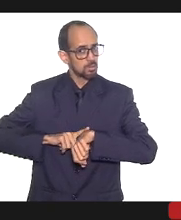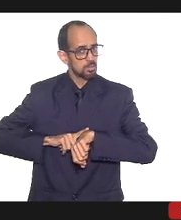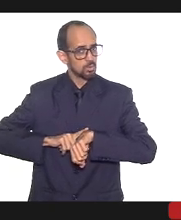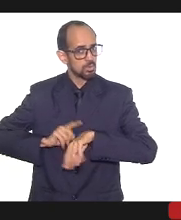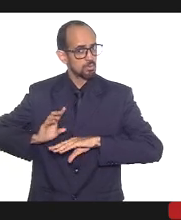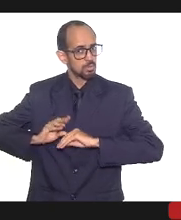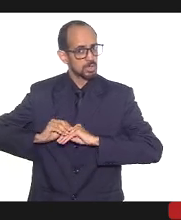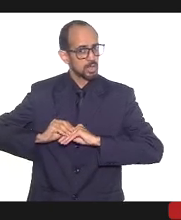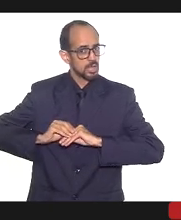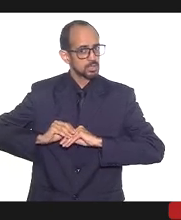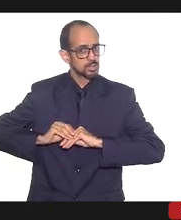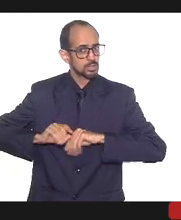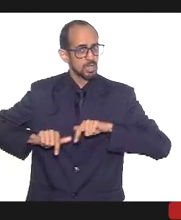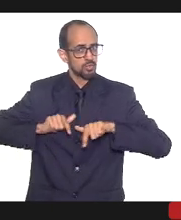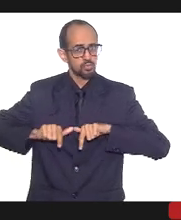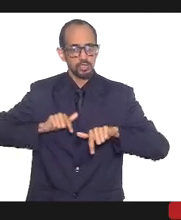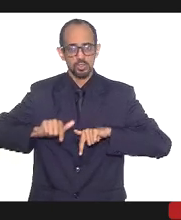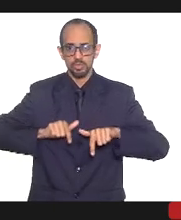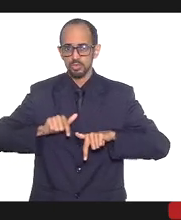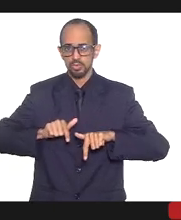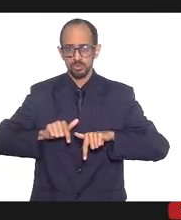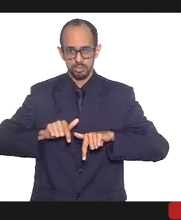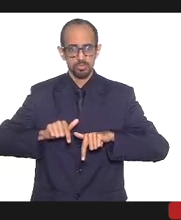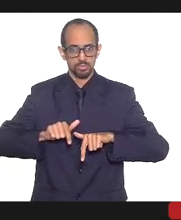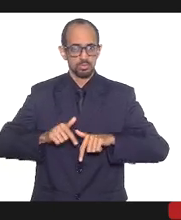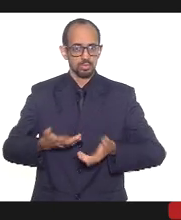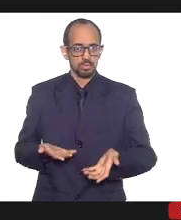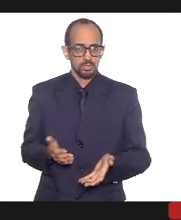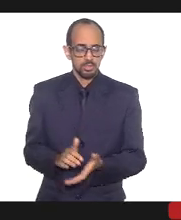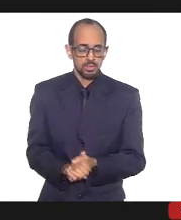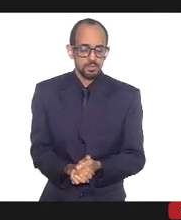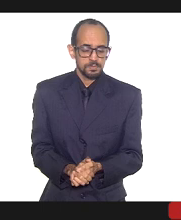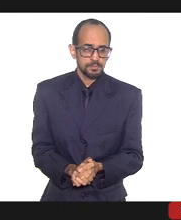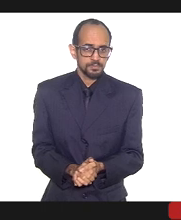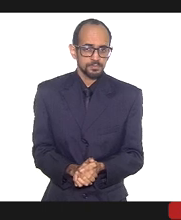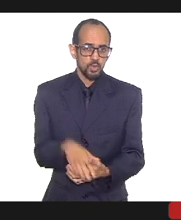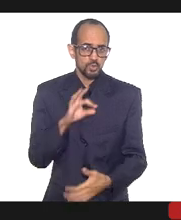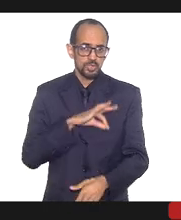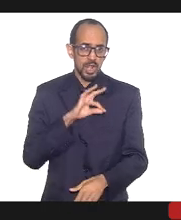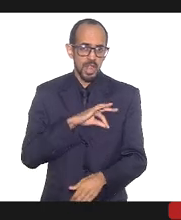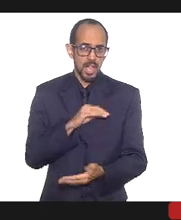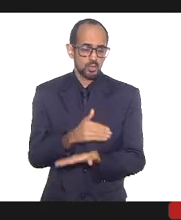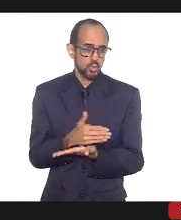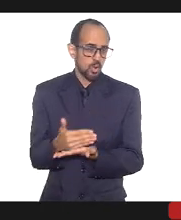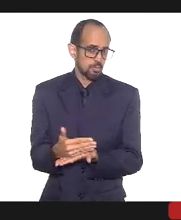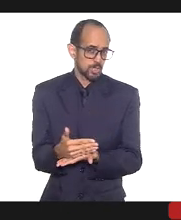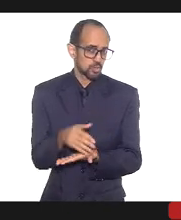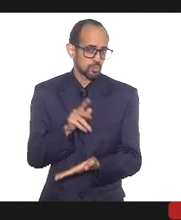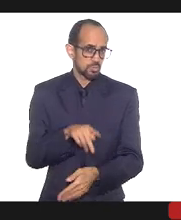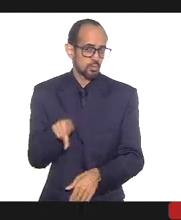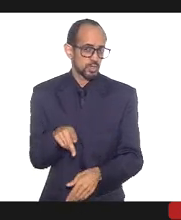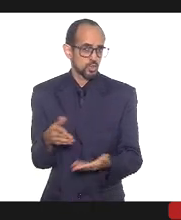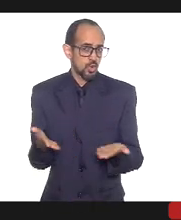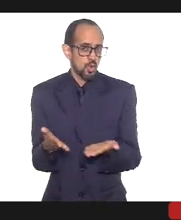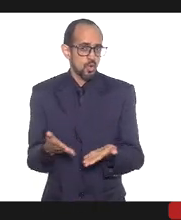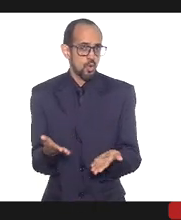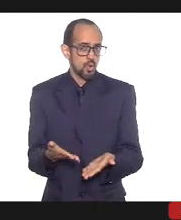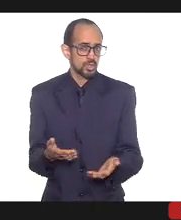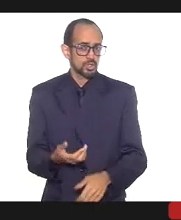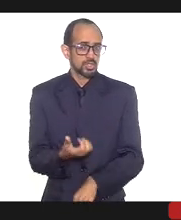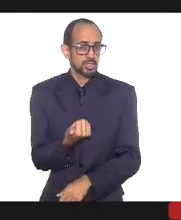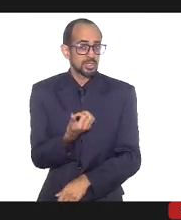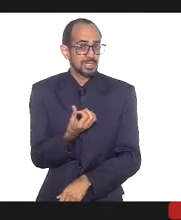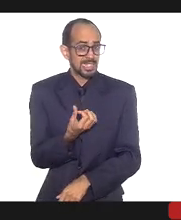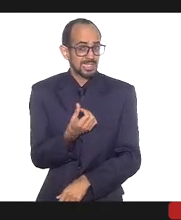serviço. Conforme já foi citado aqui, o salário inicial de um professor atual, de 16